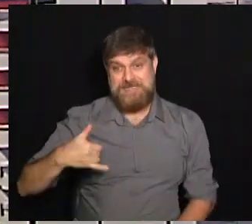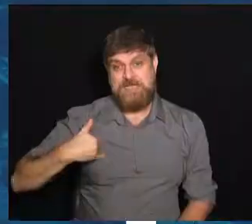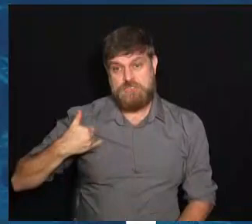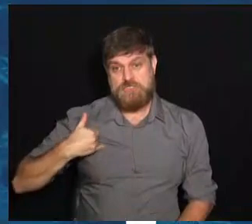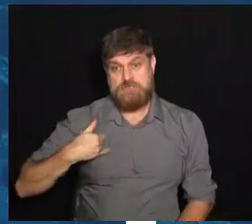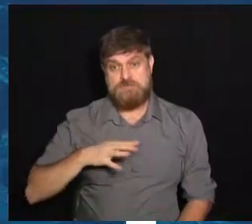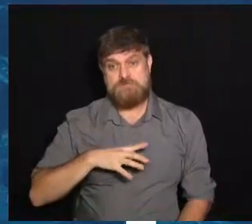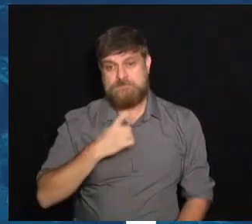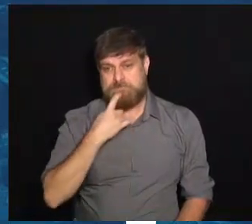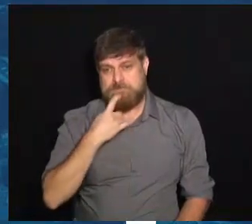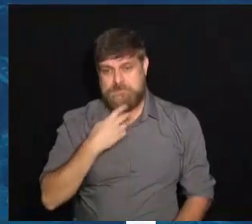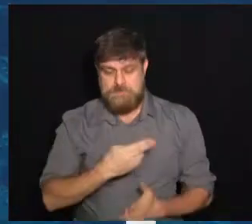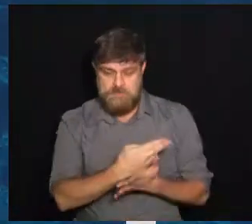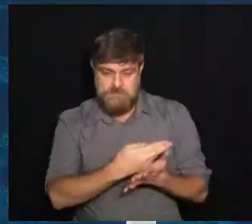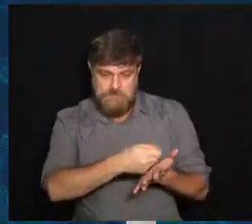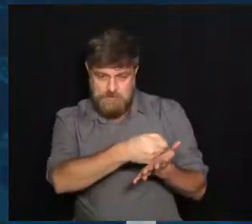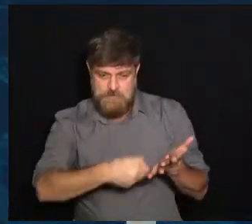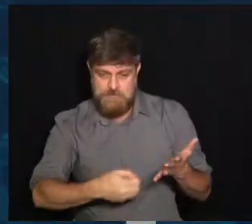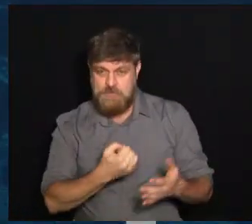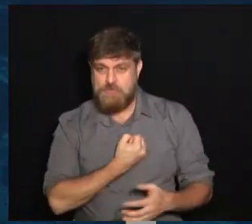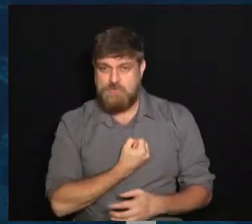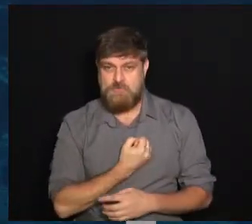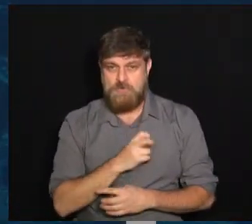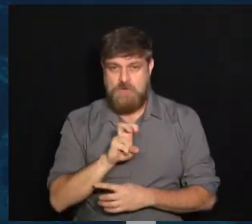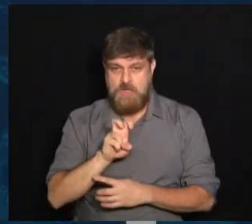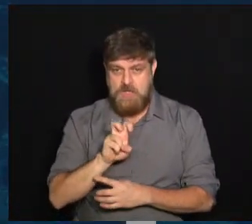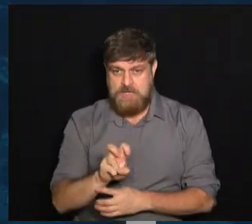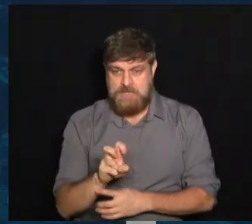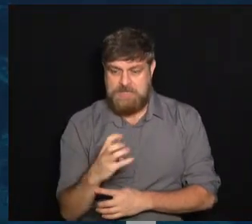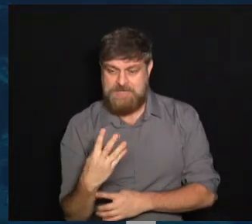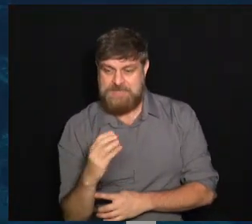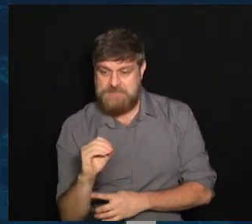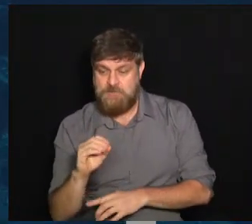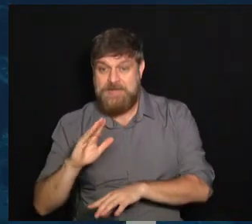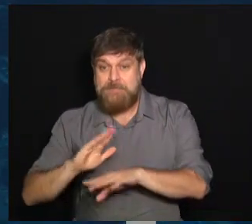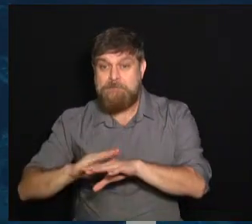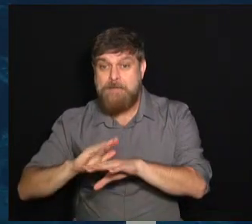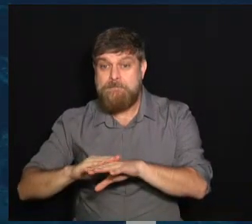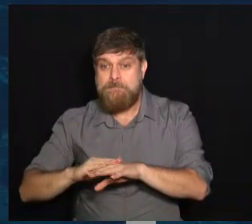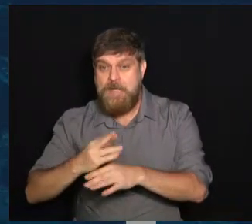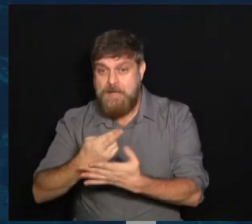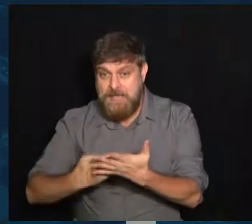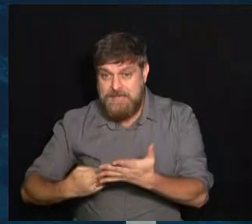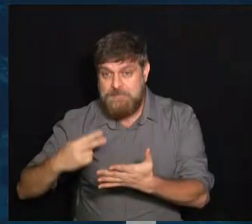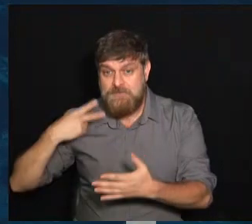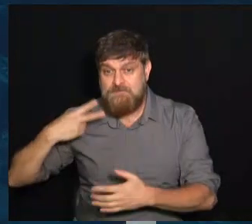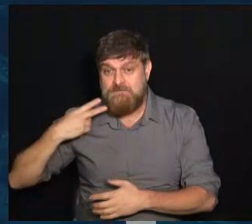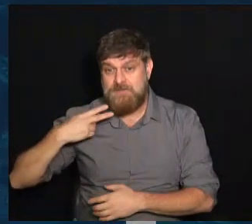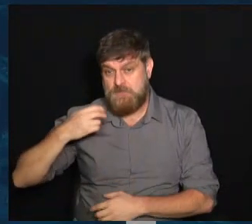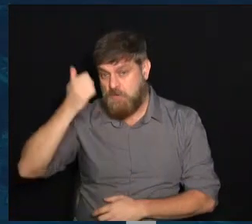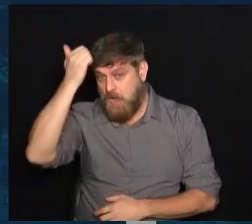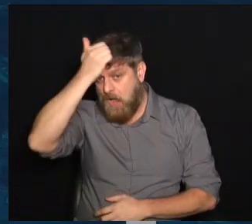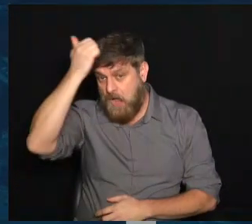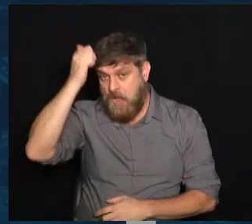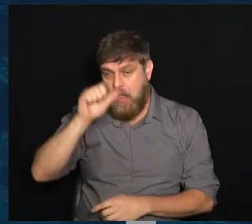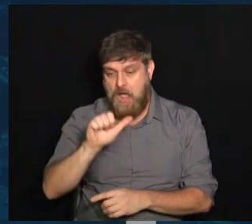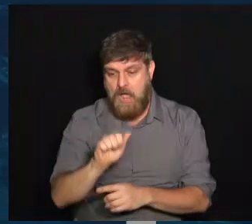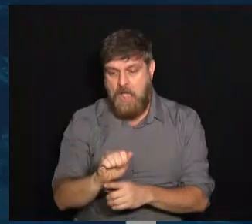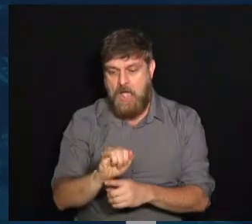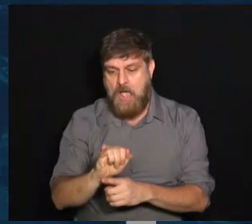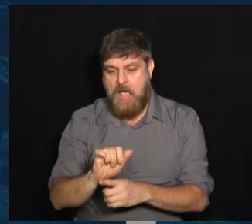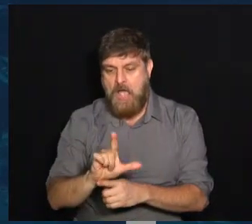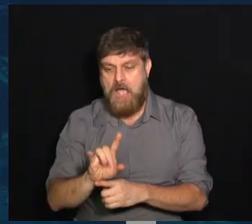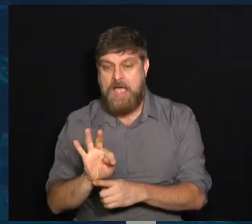Campinas. O documento número 540 deste ano, de autoria do vereador Ailton da Farmácia, quer explicações da